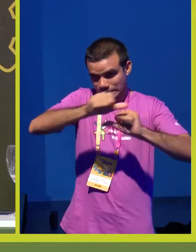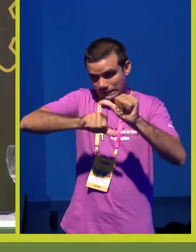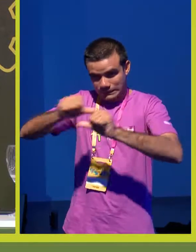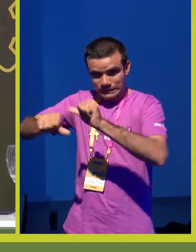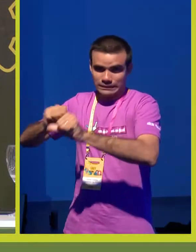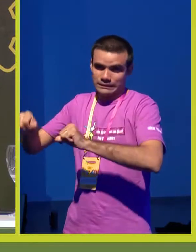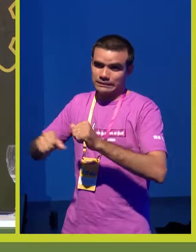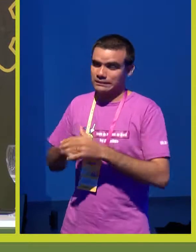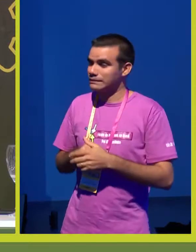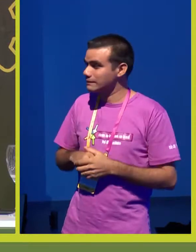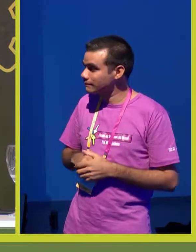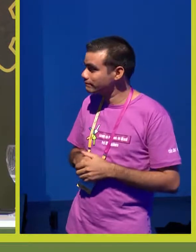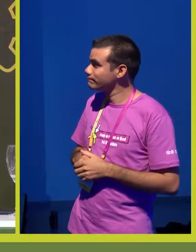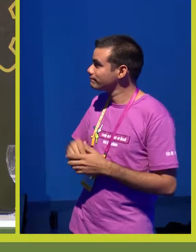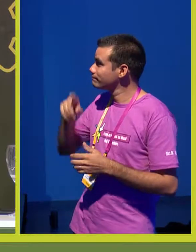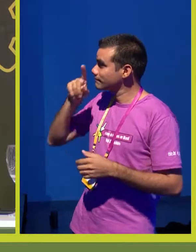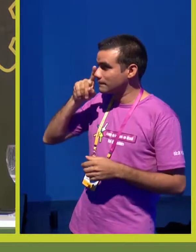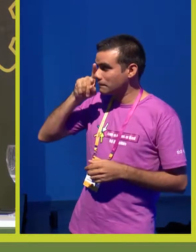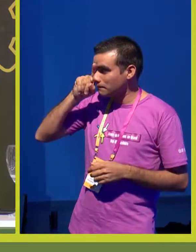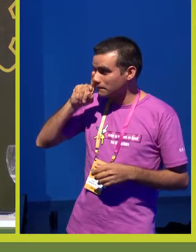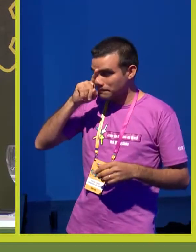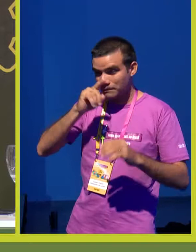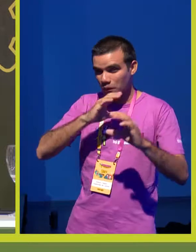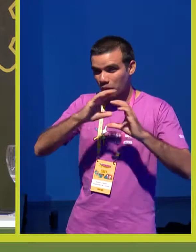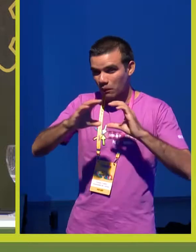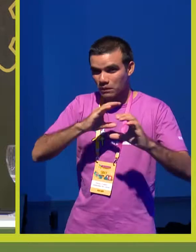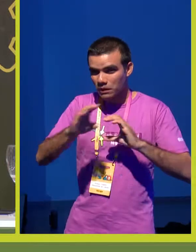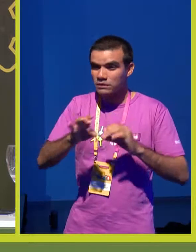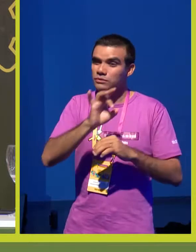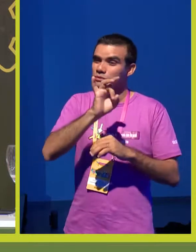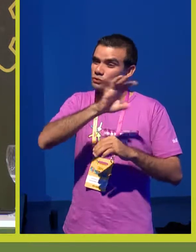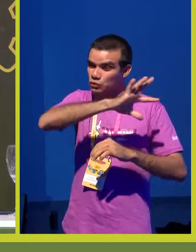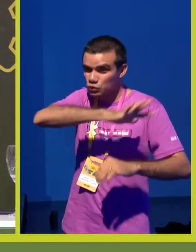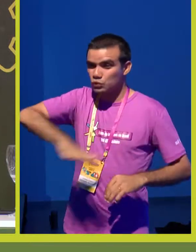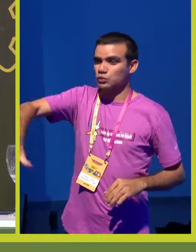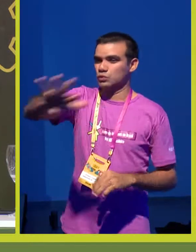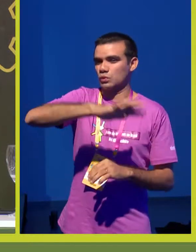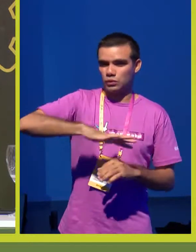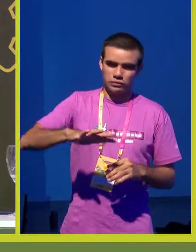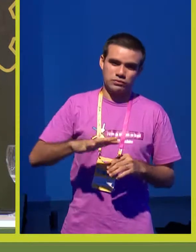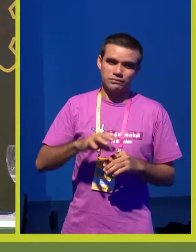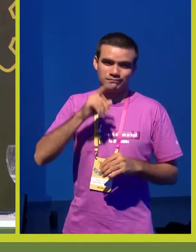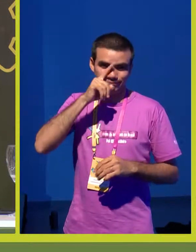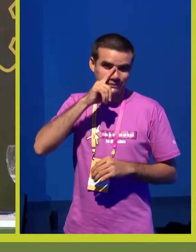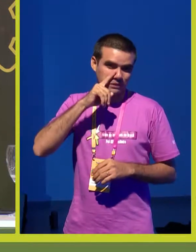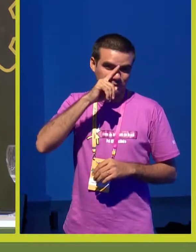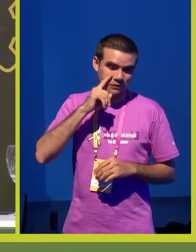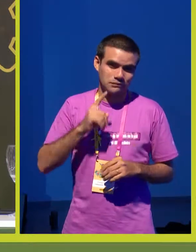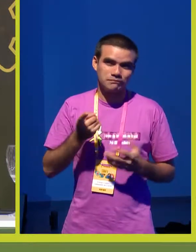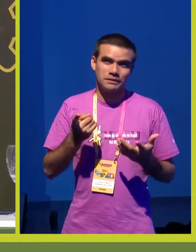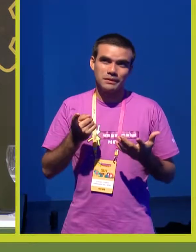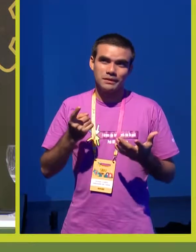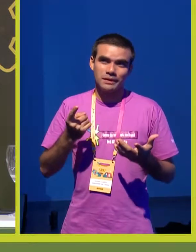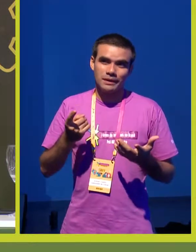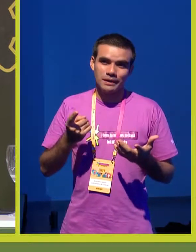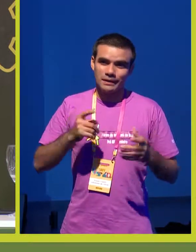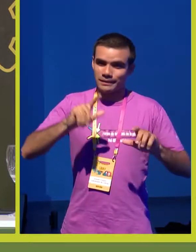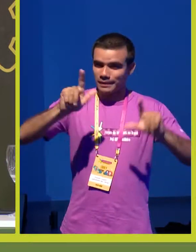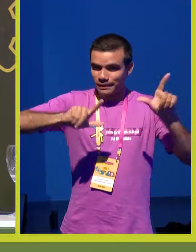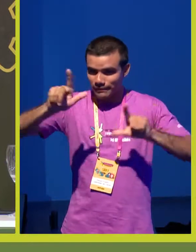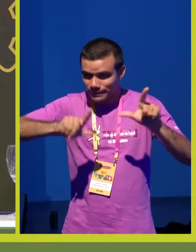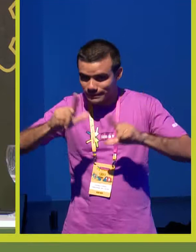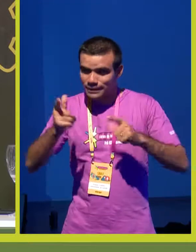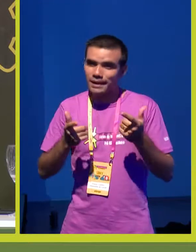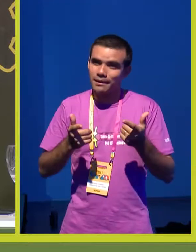menos confiáveis coloca em risco a comunicação de todo mundo que se utiliza dessas aplicações. Os jornalistas e as suas fontes,